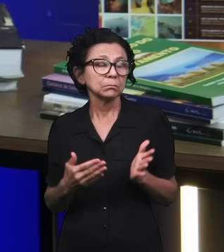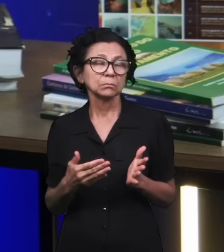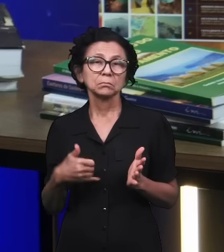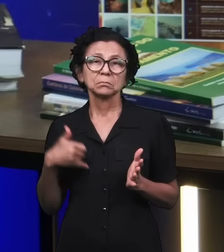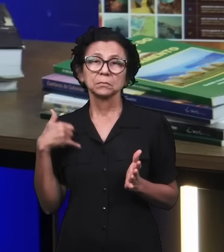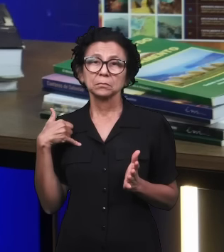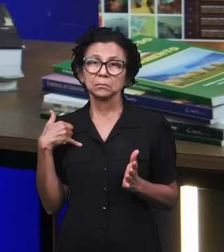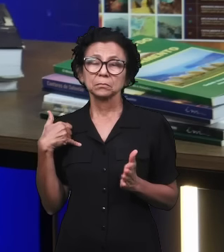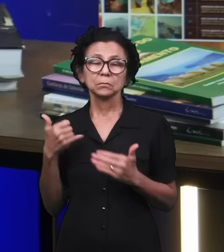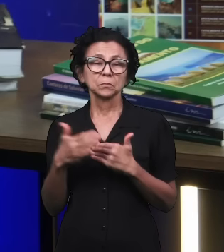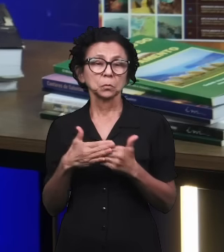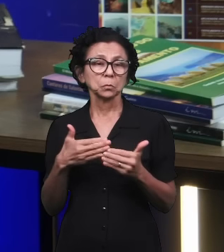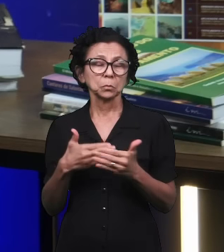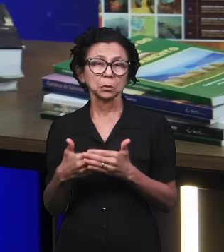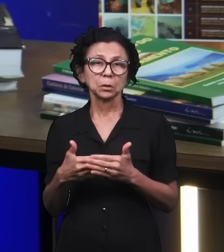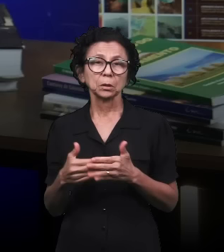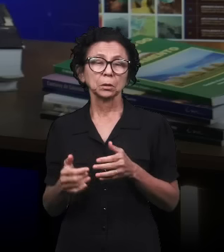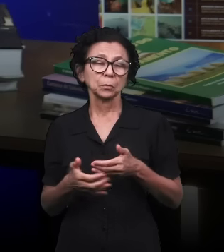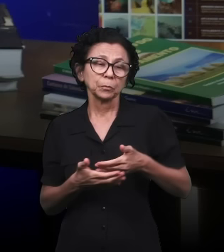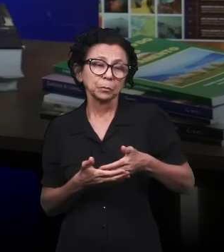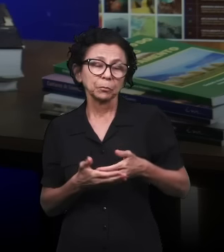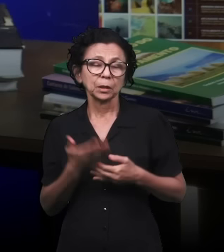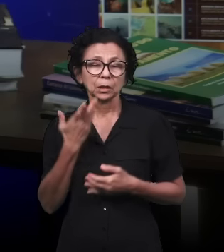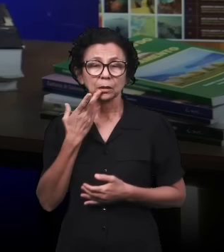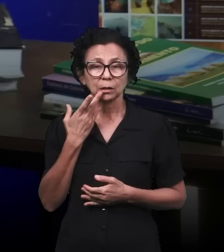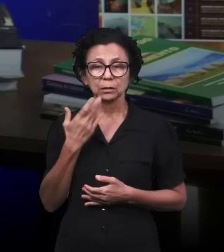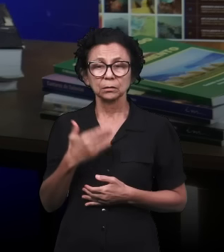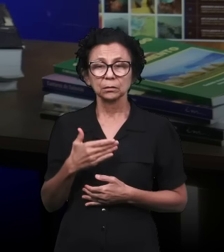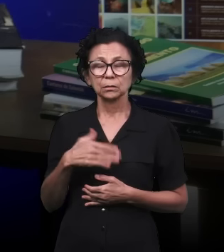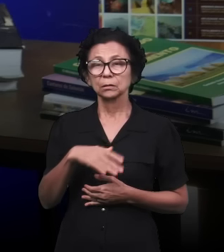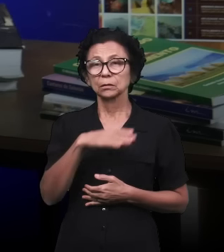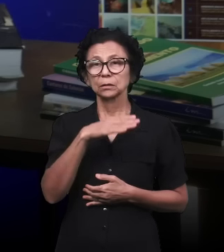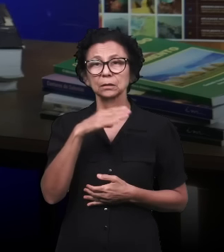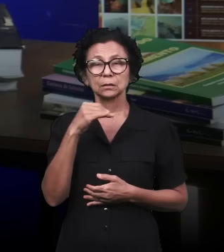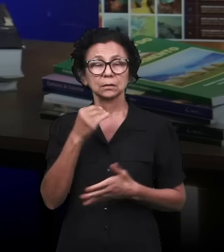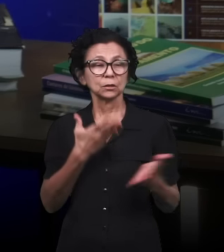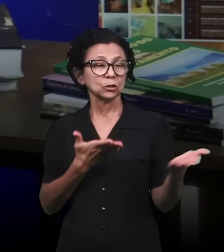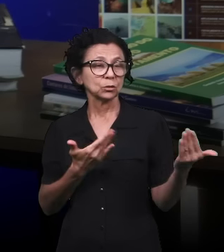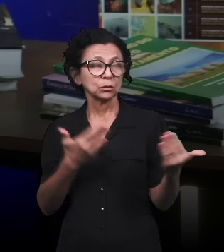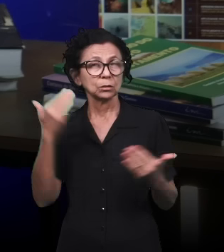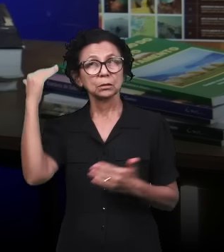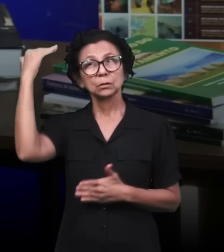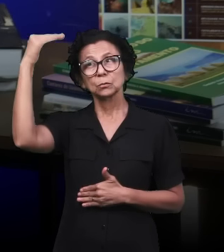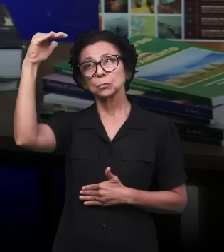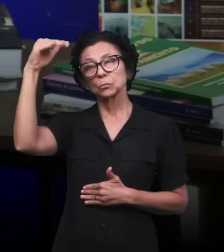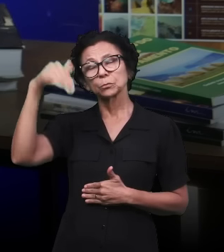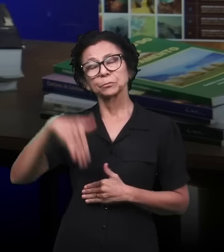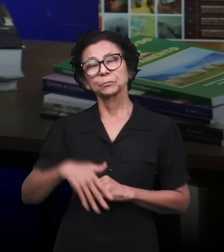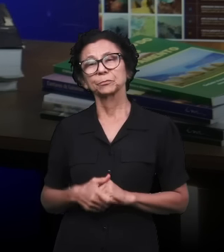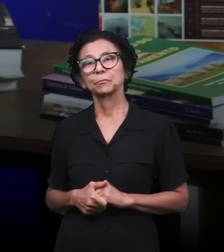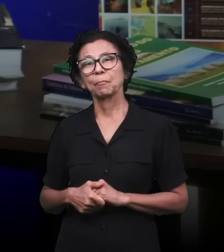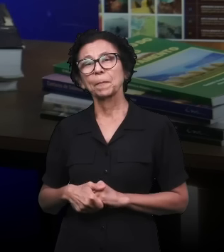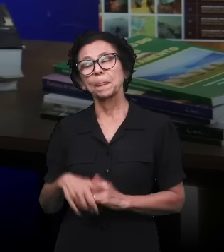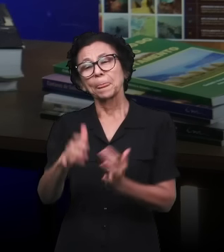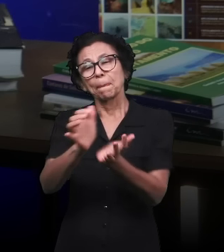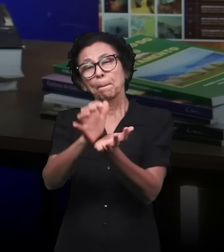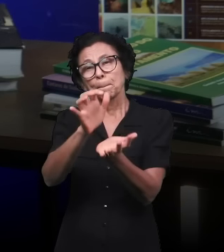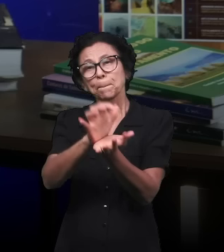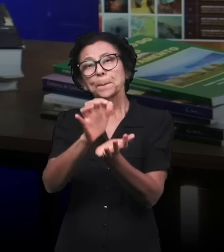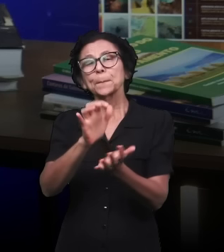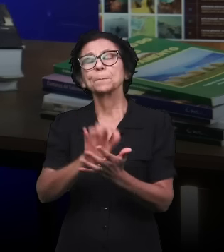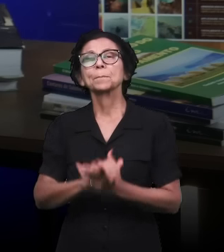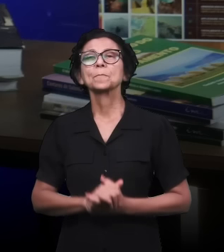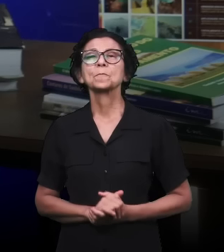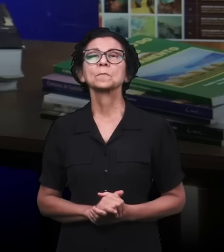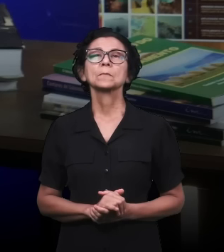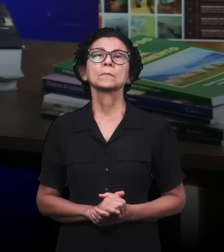seu bebê, para a sua criança, para o seu adolescente, para o jovem, para o adulto, para os mais experientes, né? Para você que ainda não tem